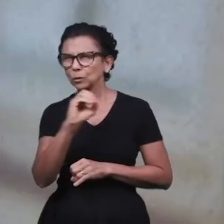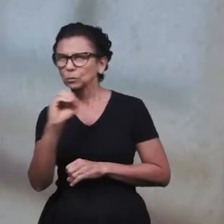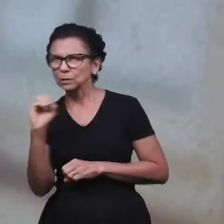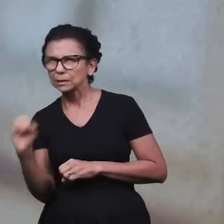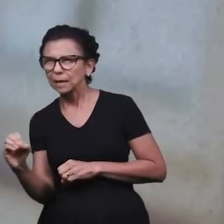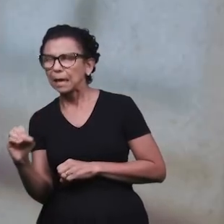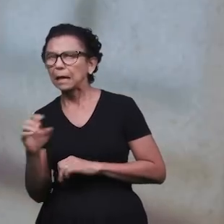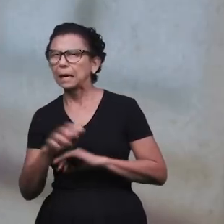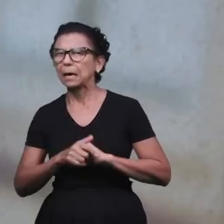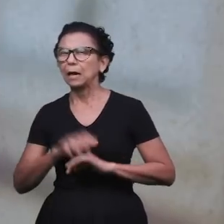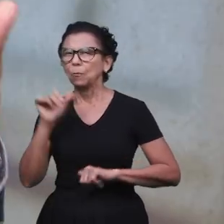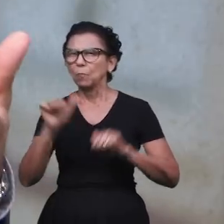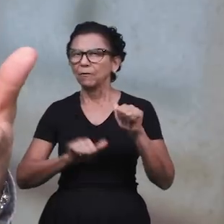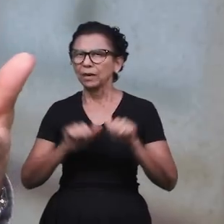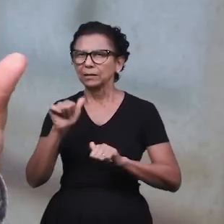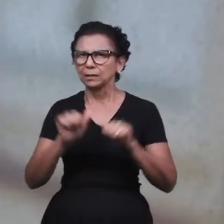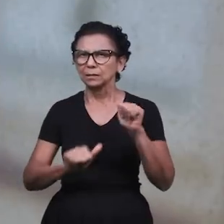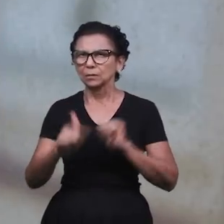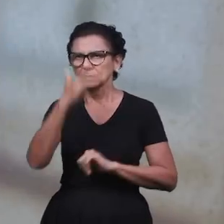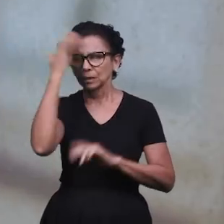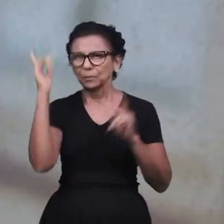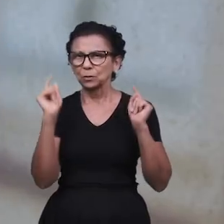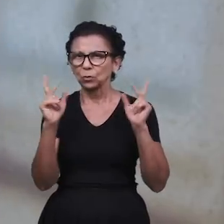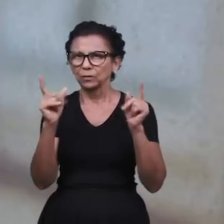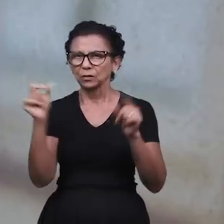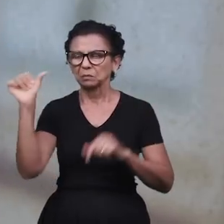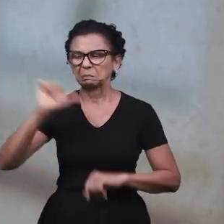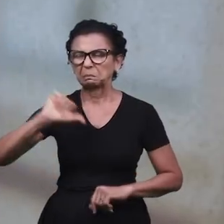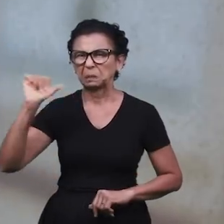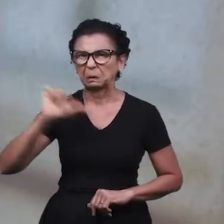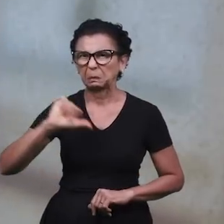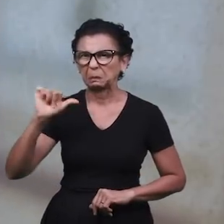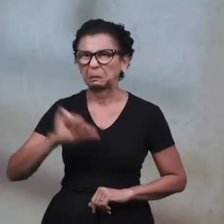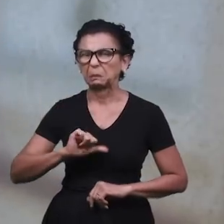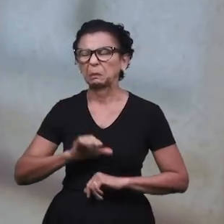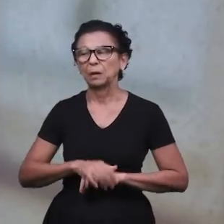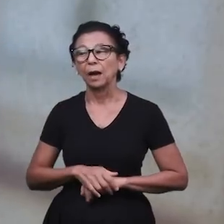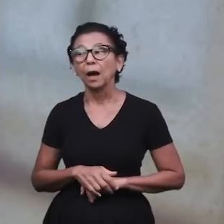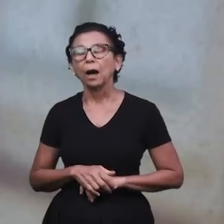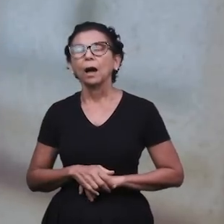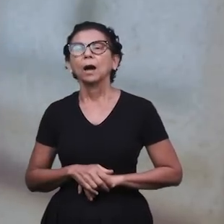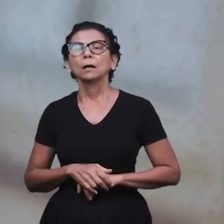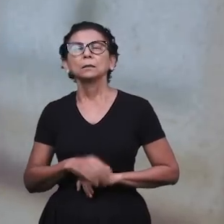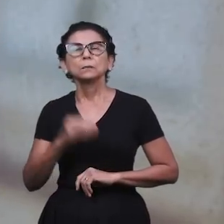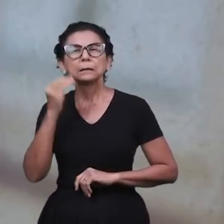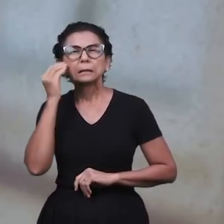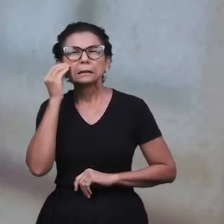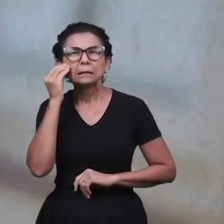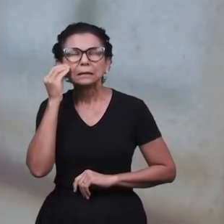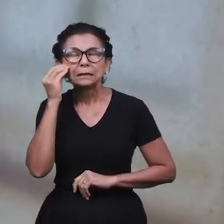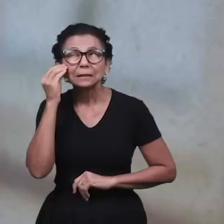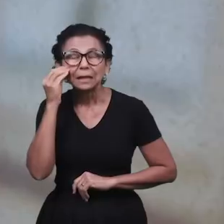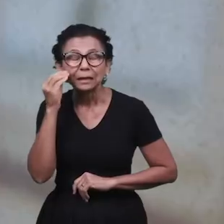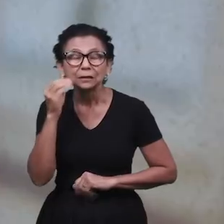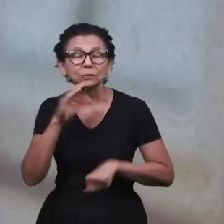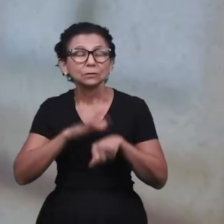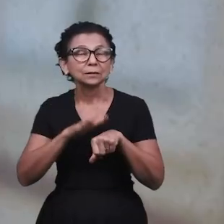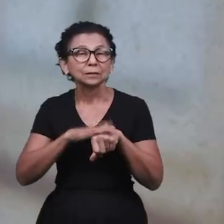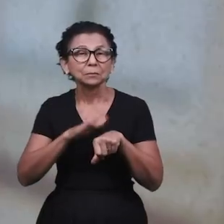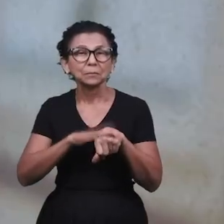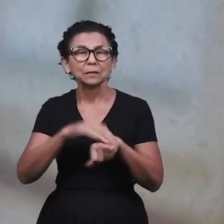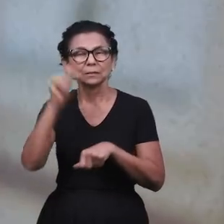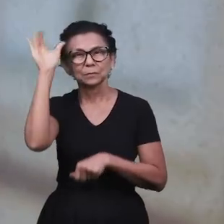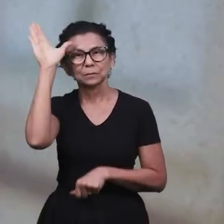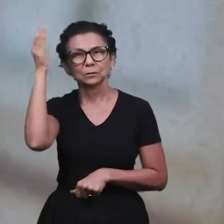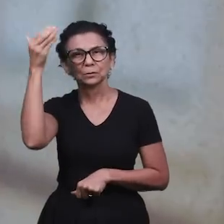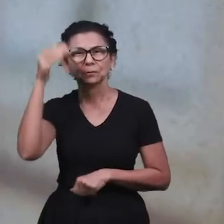negativa do vendedor, de quem forneceu, a pessoa vai te atender. Então, tente esgotar as vias. E a